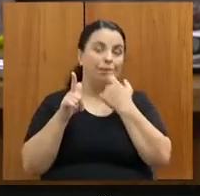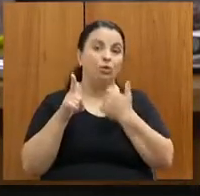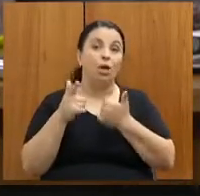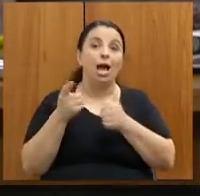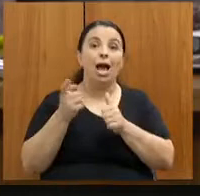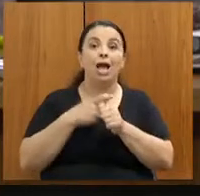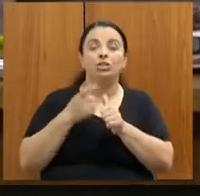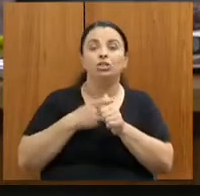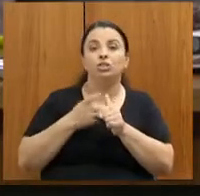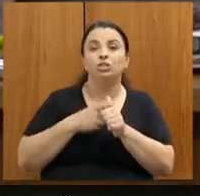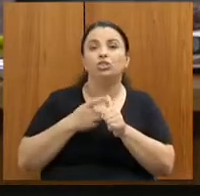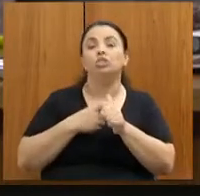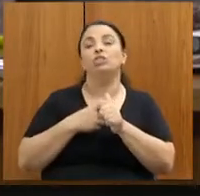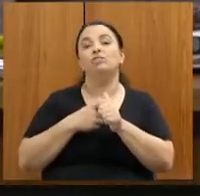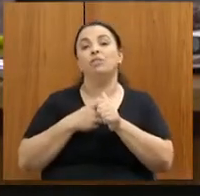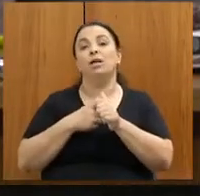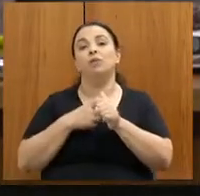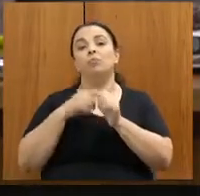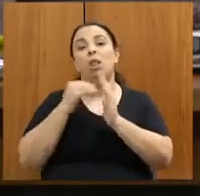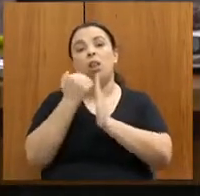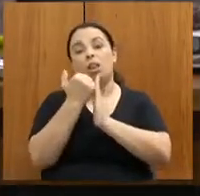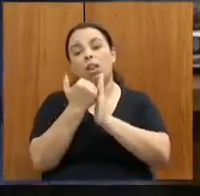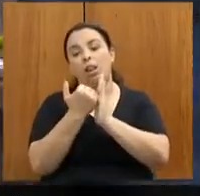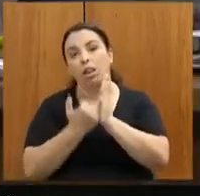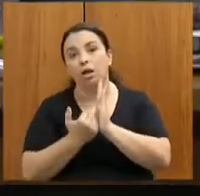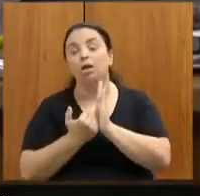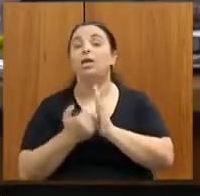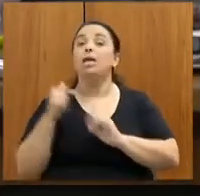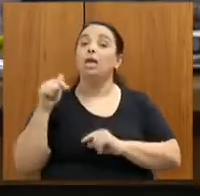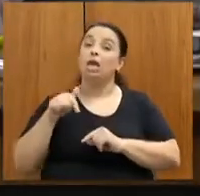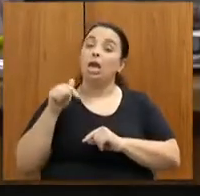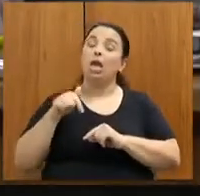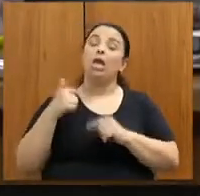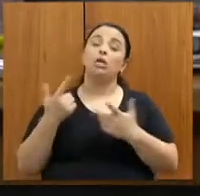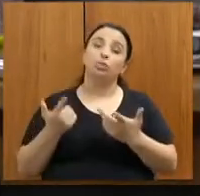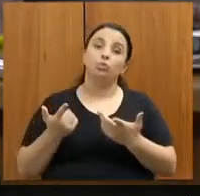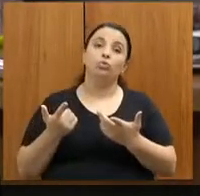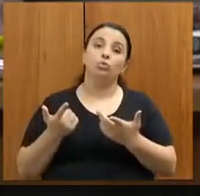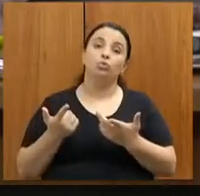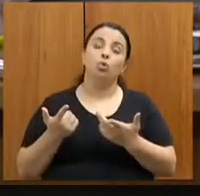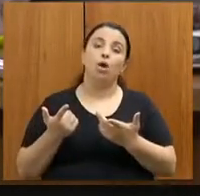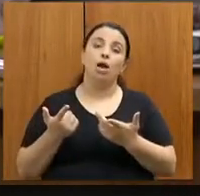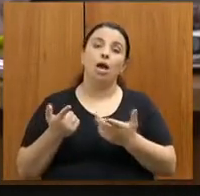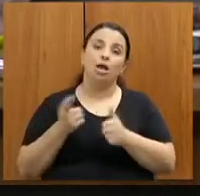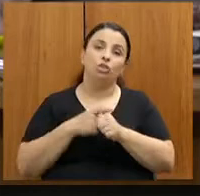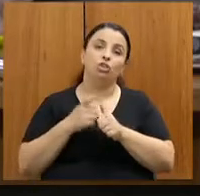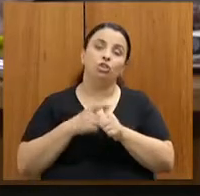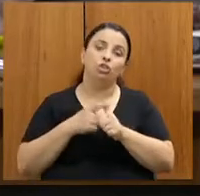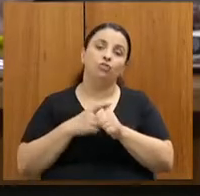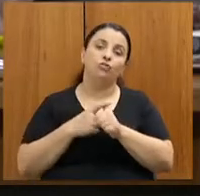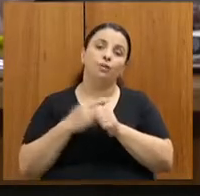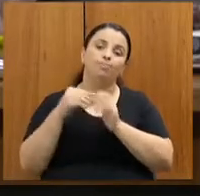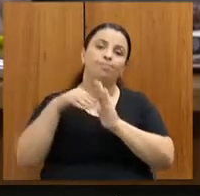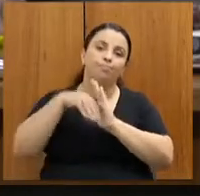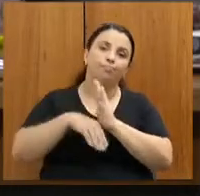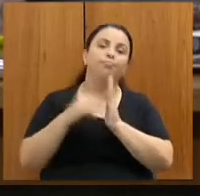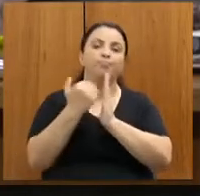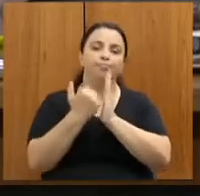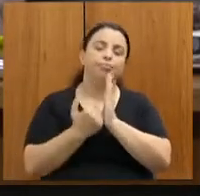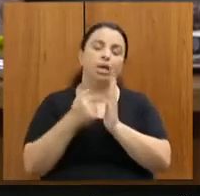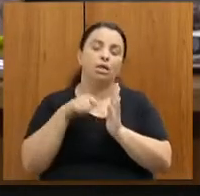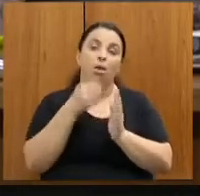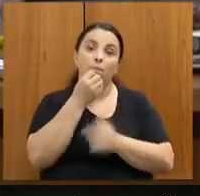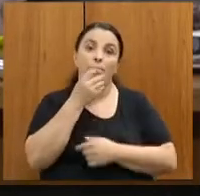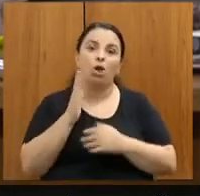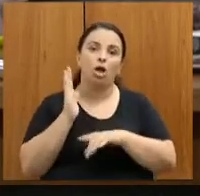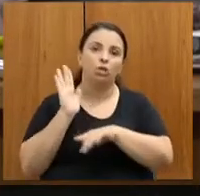o indivíduo o estoque do deslizamento do estado e se reduziria esse e é da dívida o com relação ao acesso ao